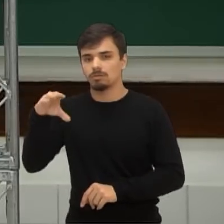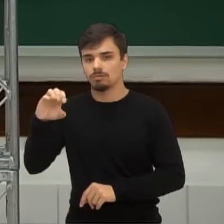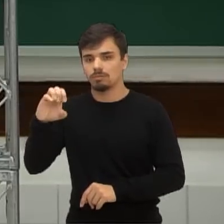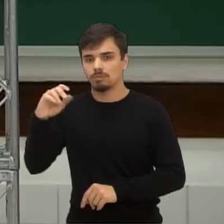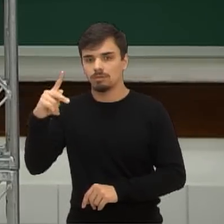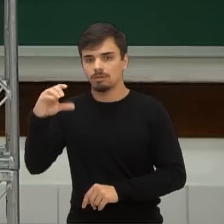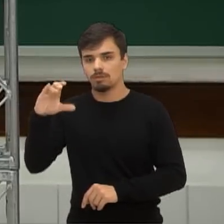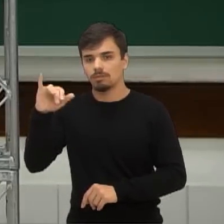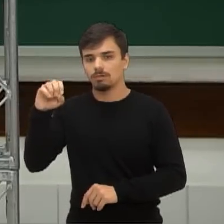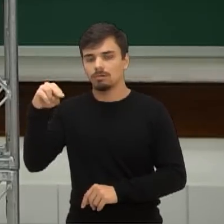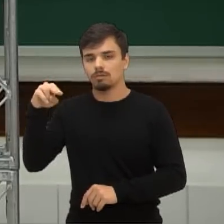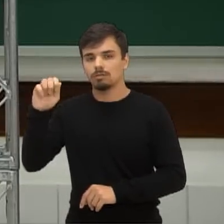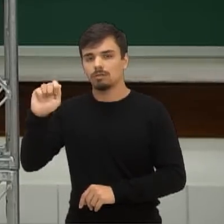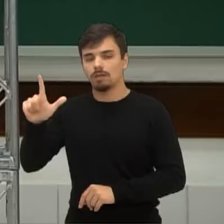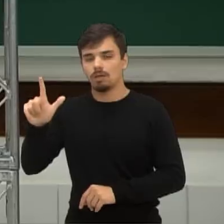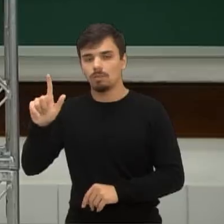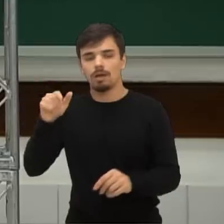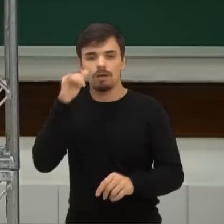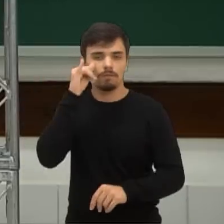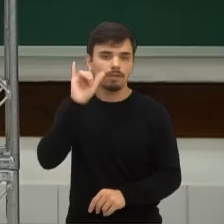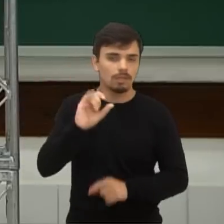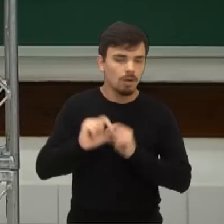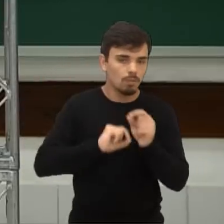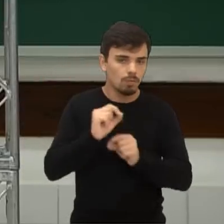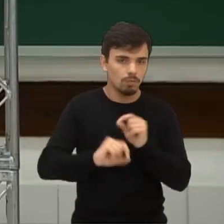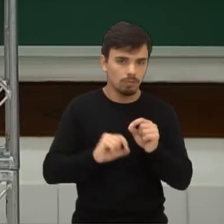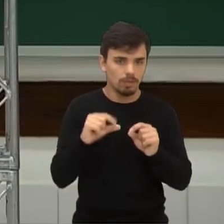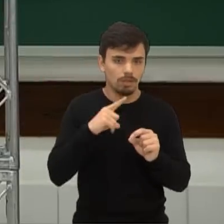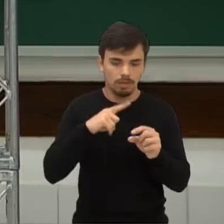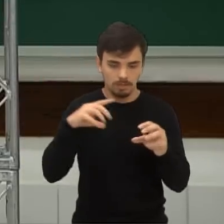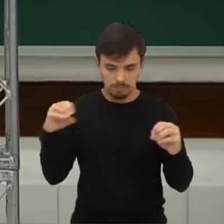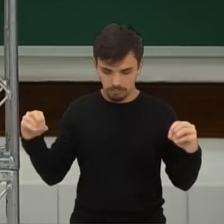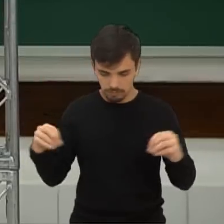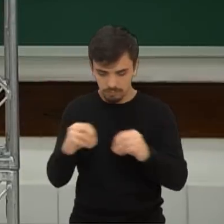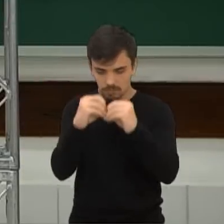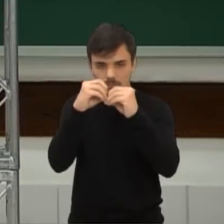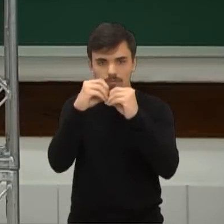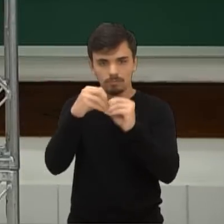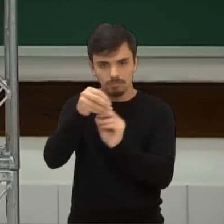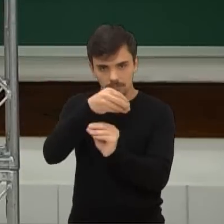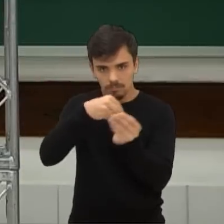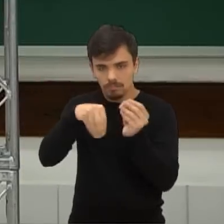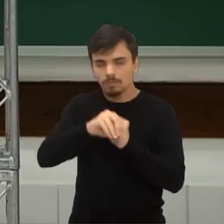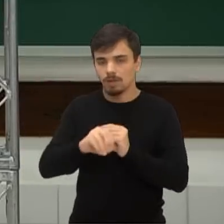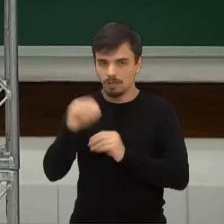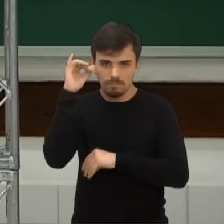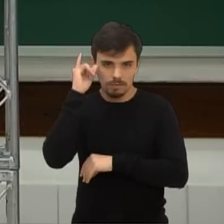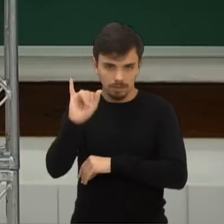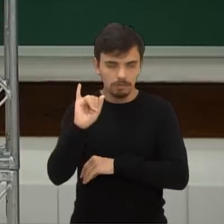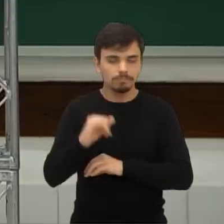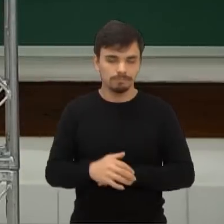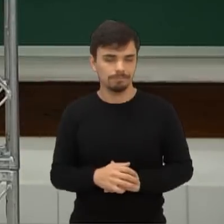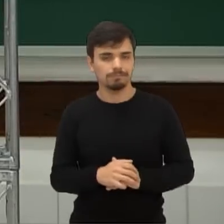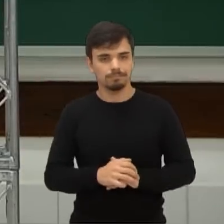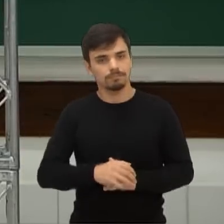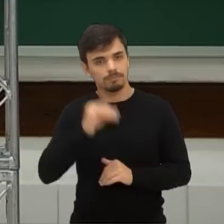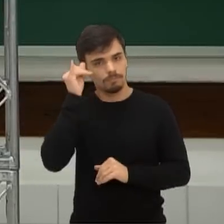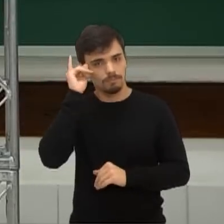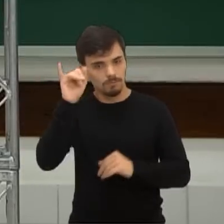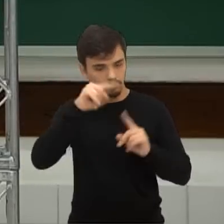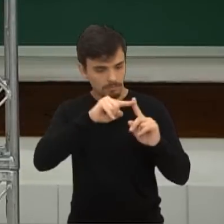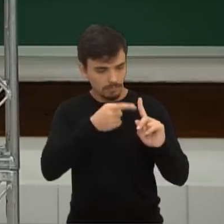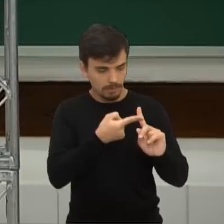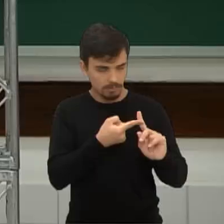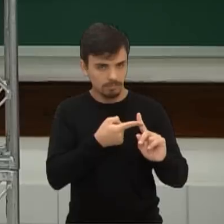evitar a concepção, evitar, né, que se forme um zigoto, tá? Contraceptivos, né? Mesma coisa, evitar a